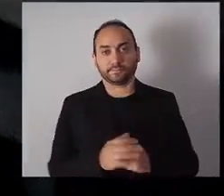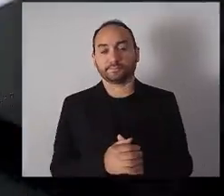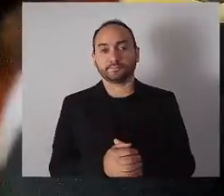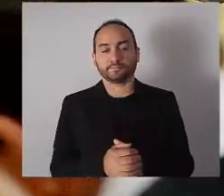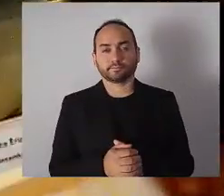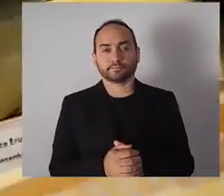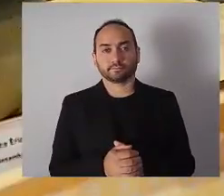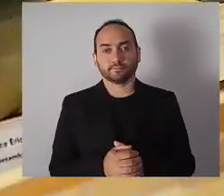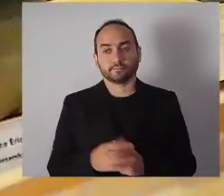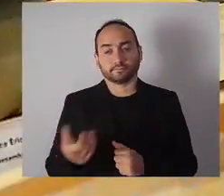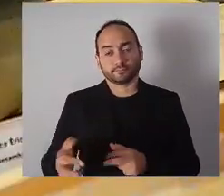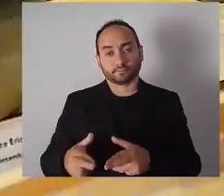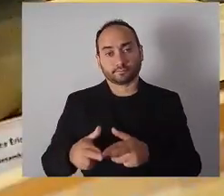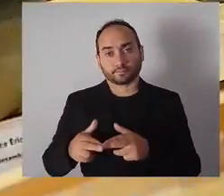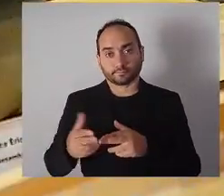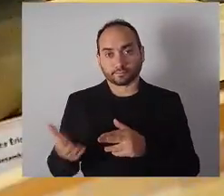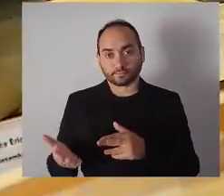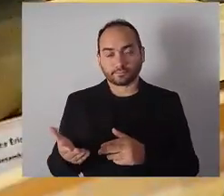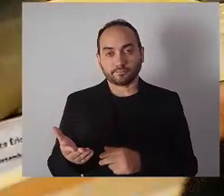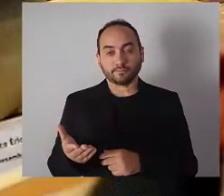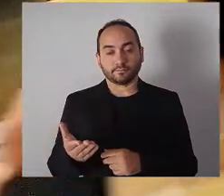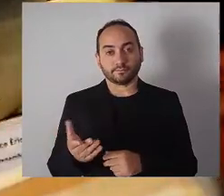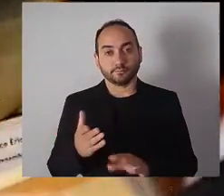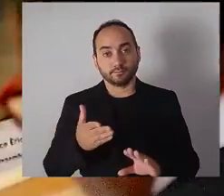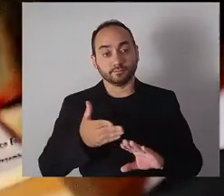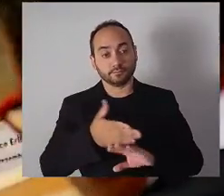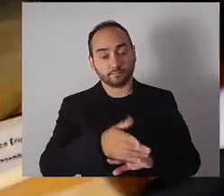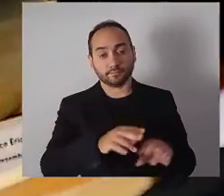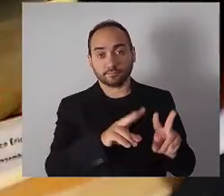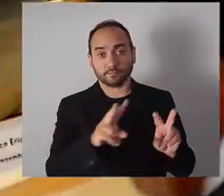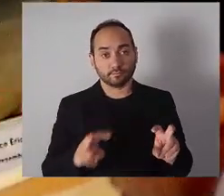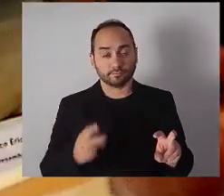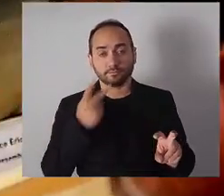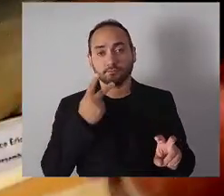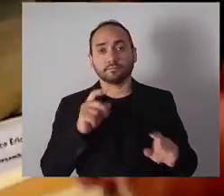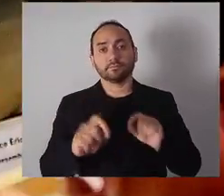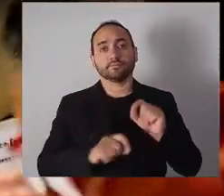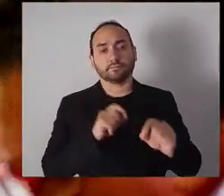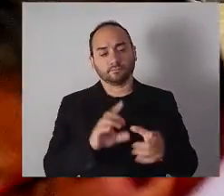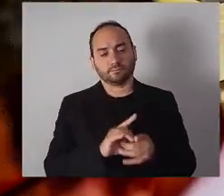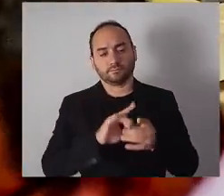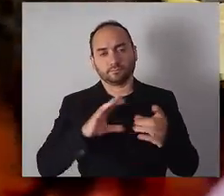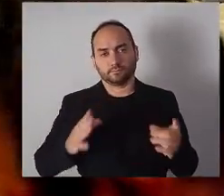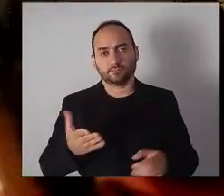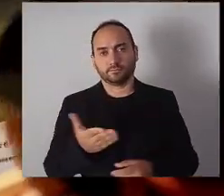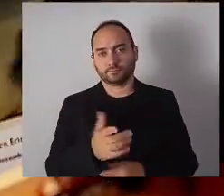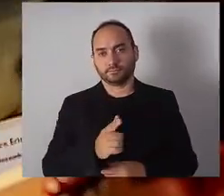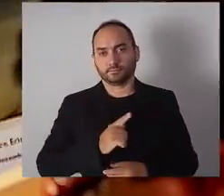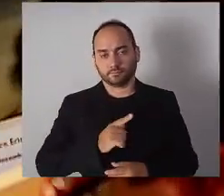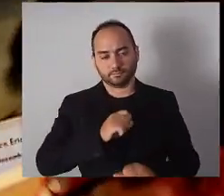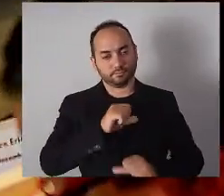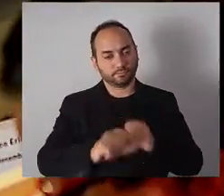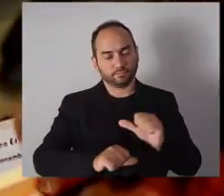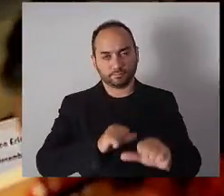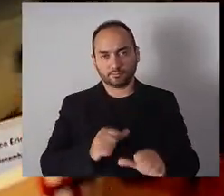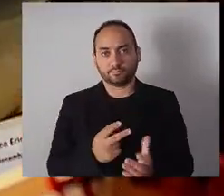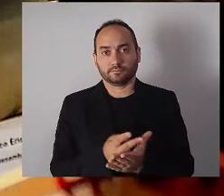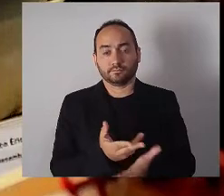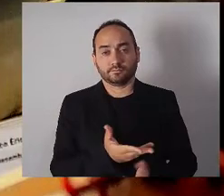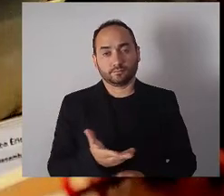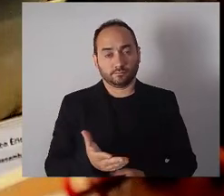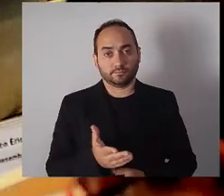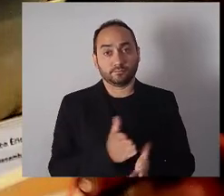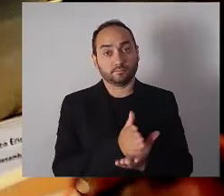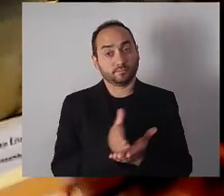O requerido, ao enfrentar o assunto, afirma que a referida desfiliação decorreu de mudança substancial e